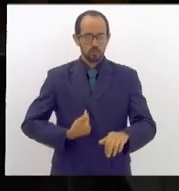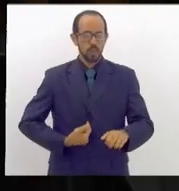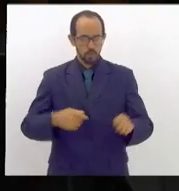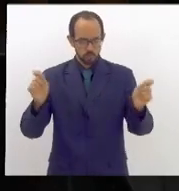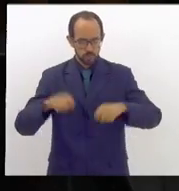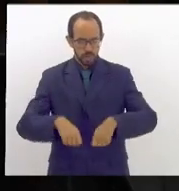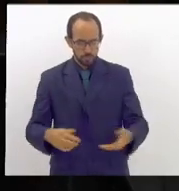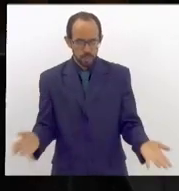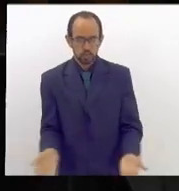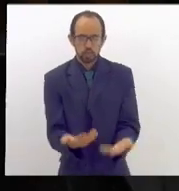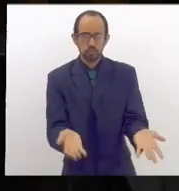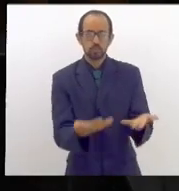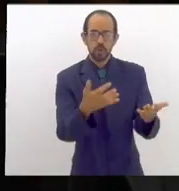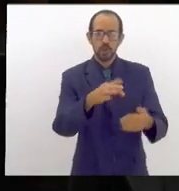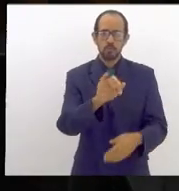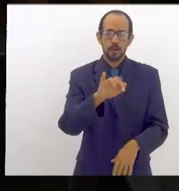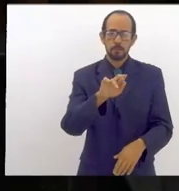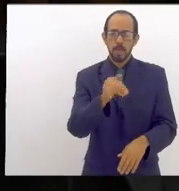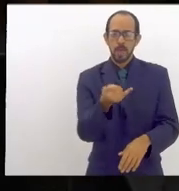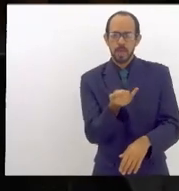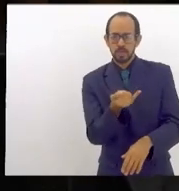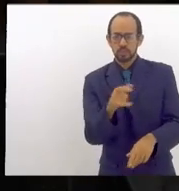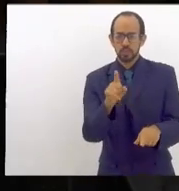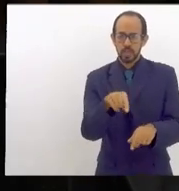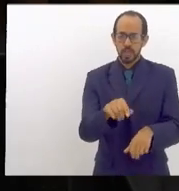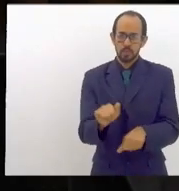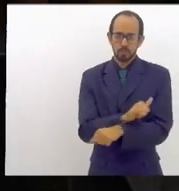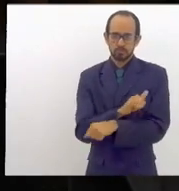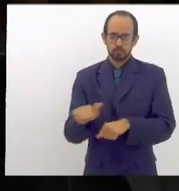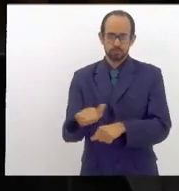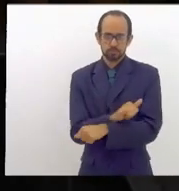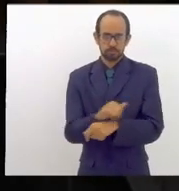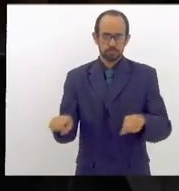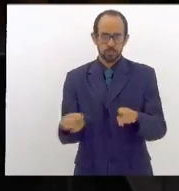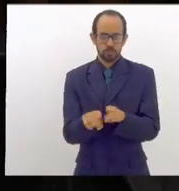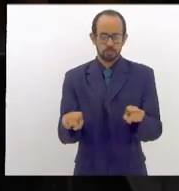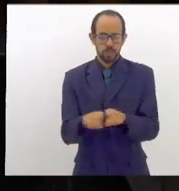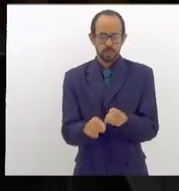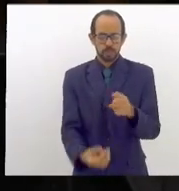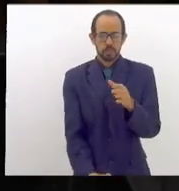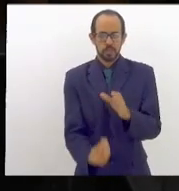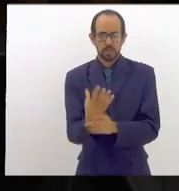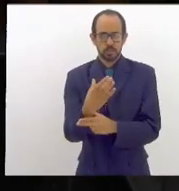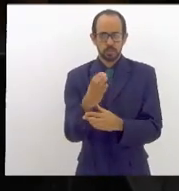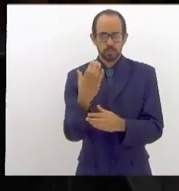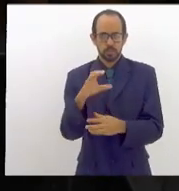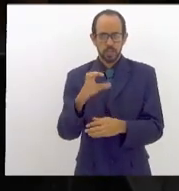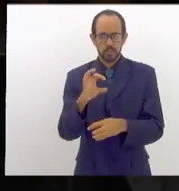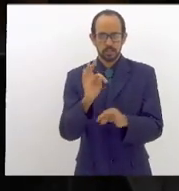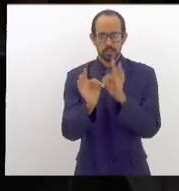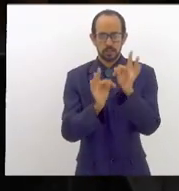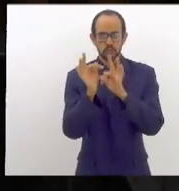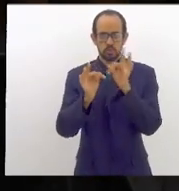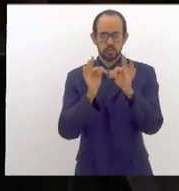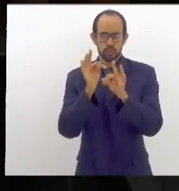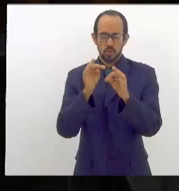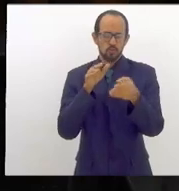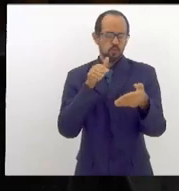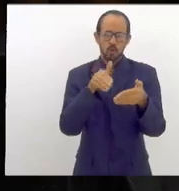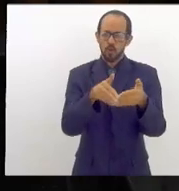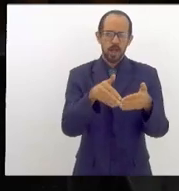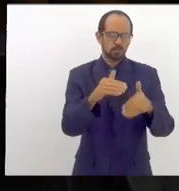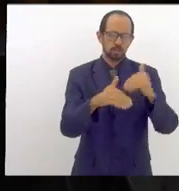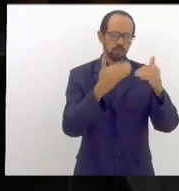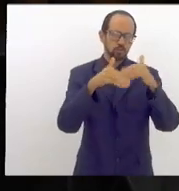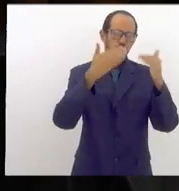faperj como também o mecanismo de produção de ciência de produção de tecnologia voltada ao desenvolvimento